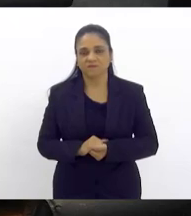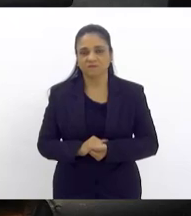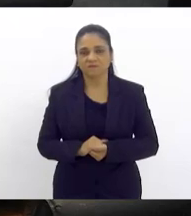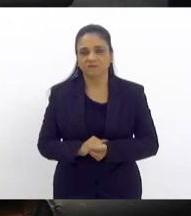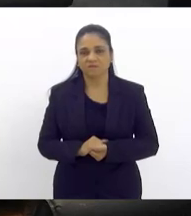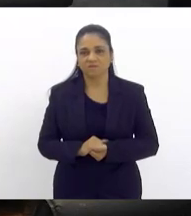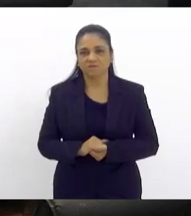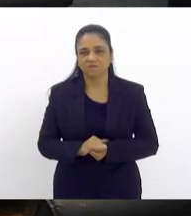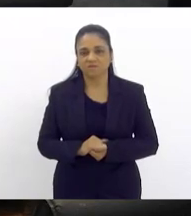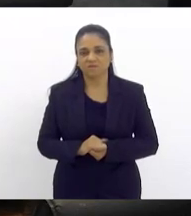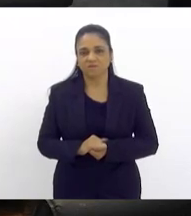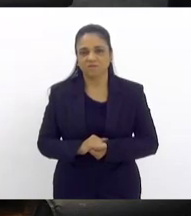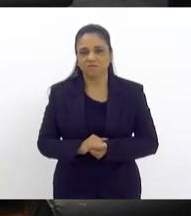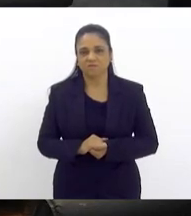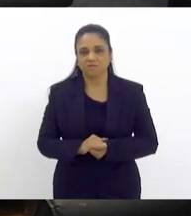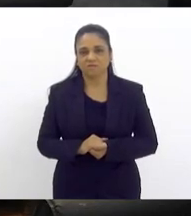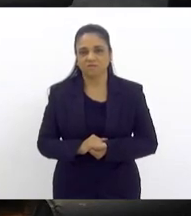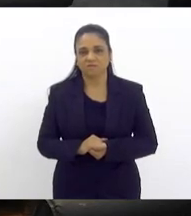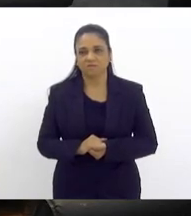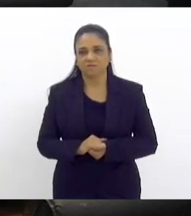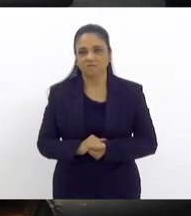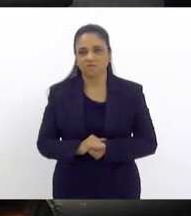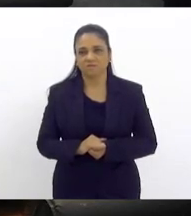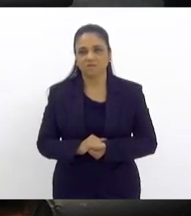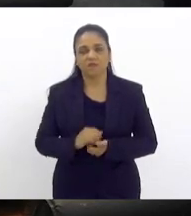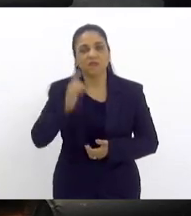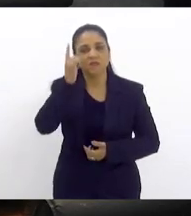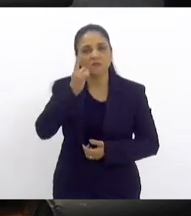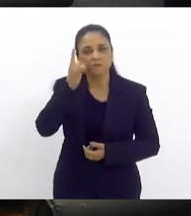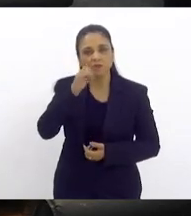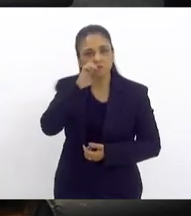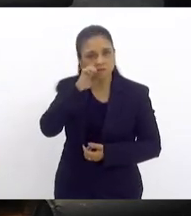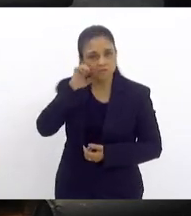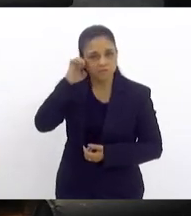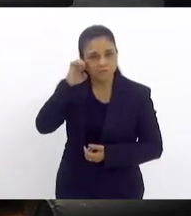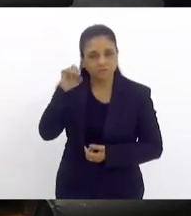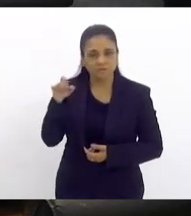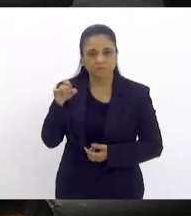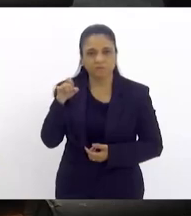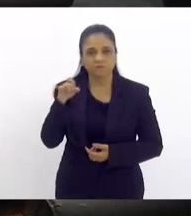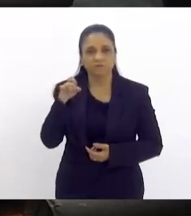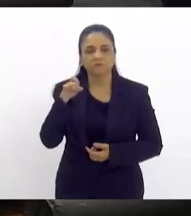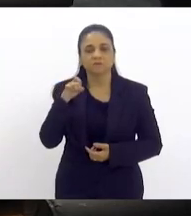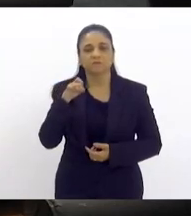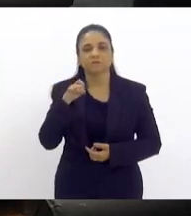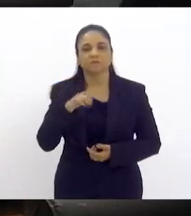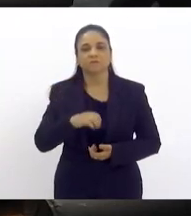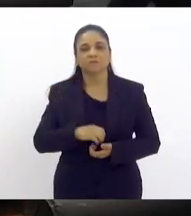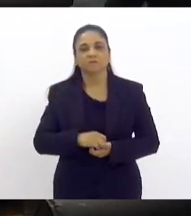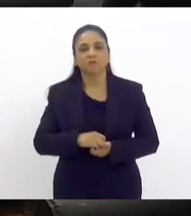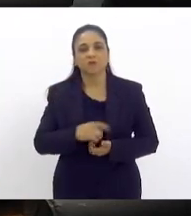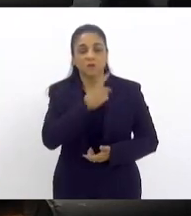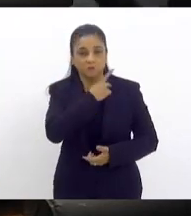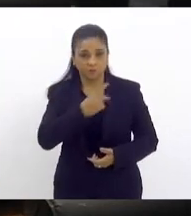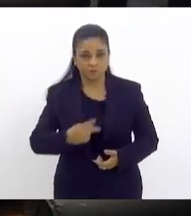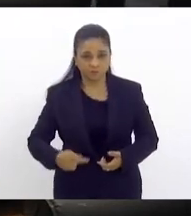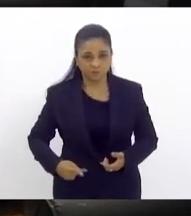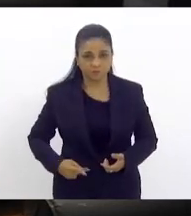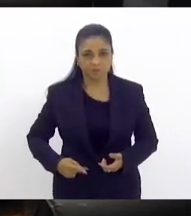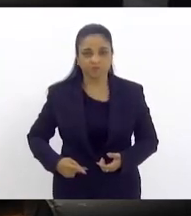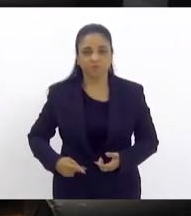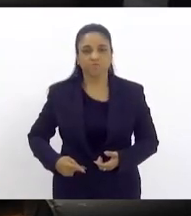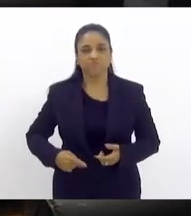pode semana que vem deputada Érico por favor comunicação rapidinha é presidente eu gostaria de